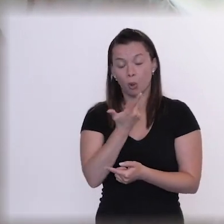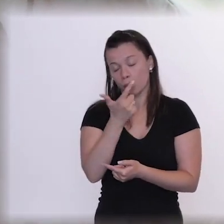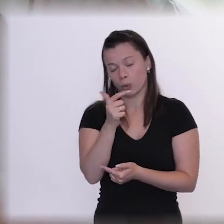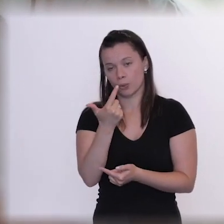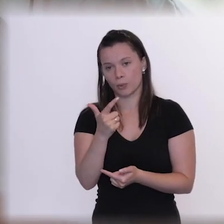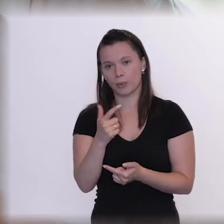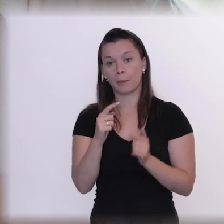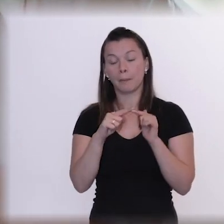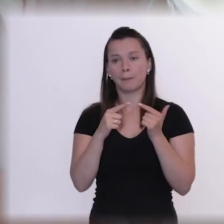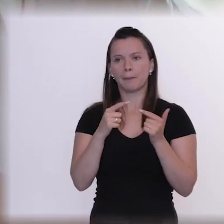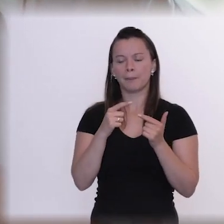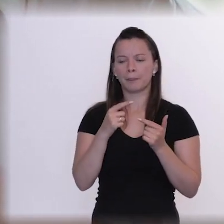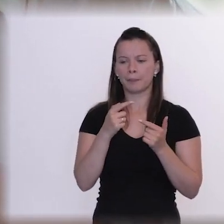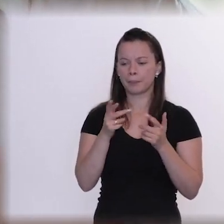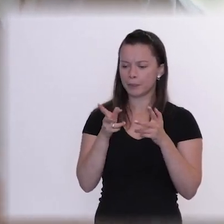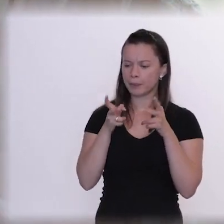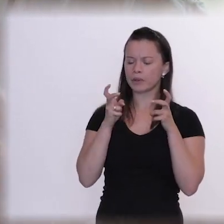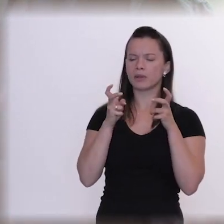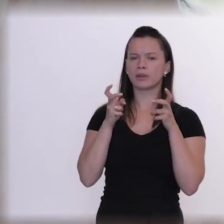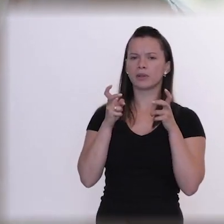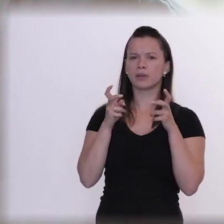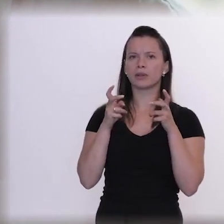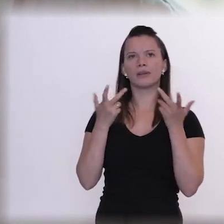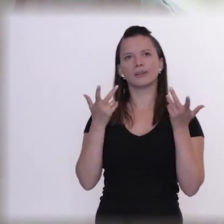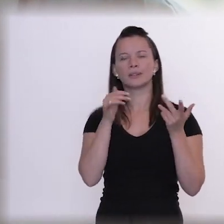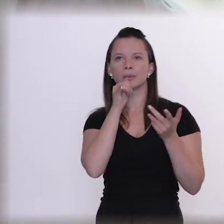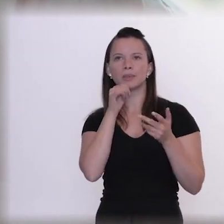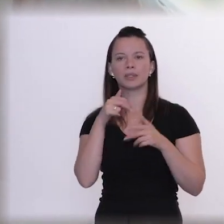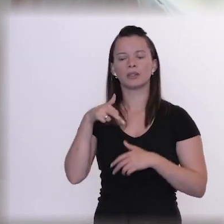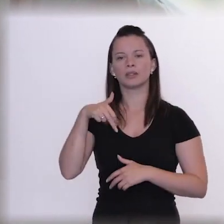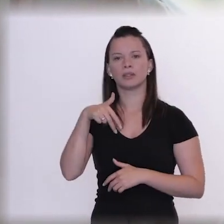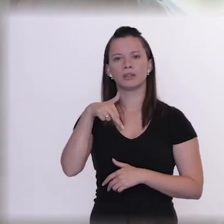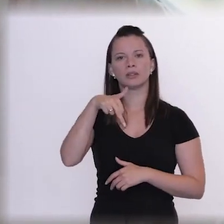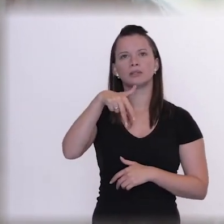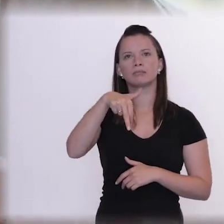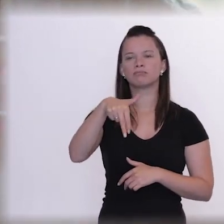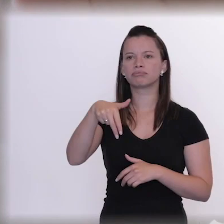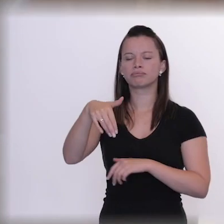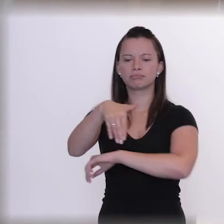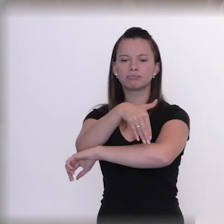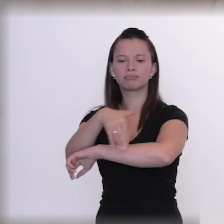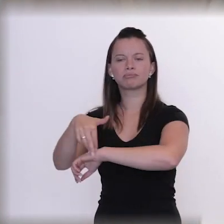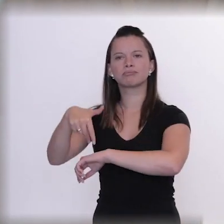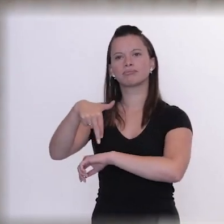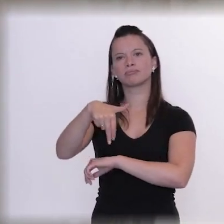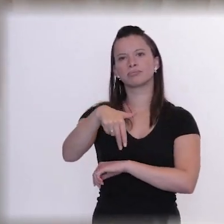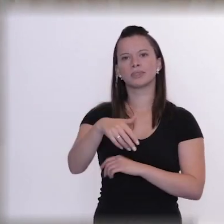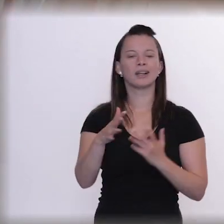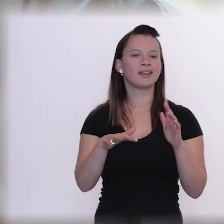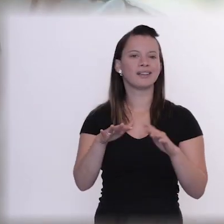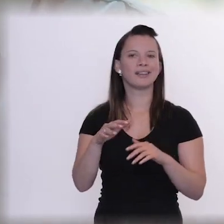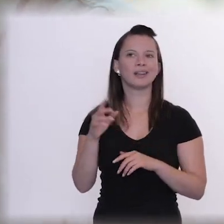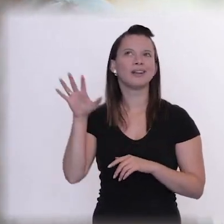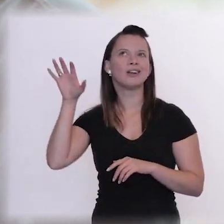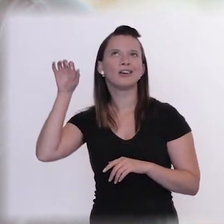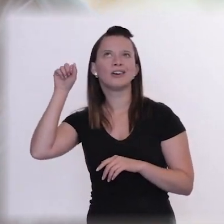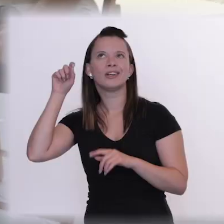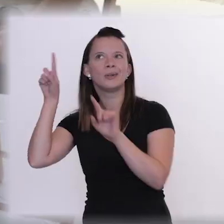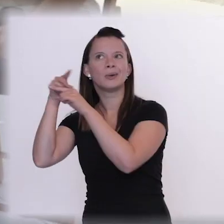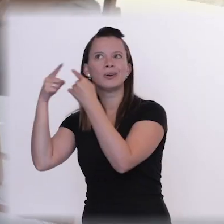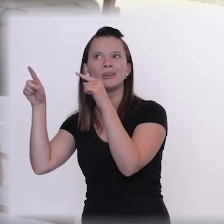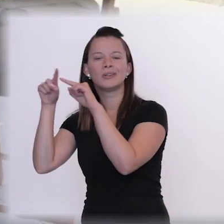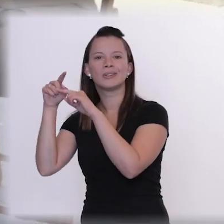chama a atenção, quando você está andando, sei lá, na rua do teu bairro, e é alguém que está escutando o forró ali, o outro está